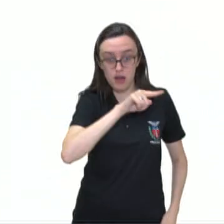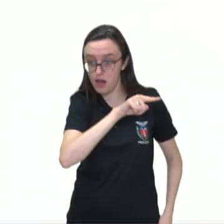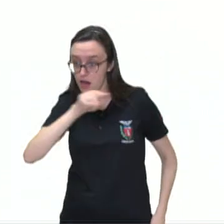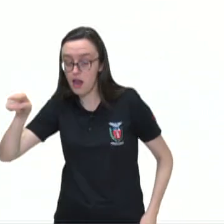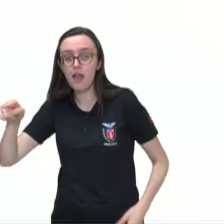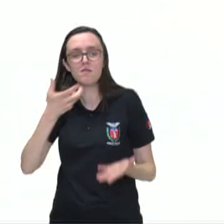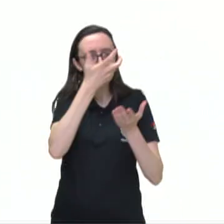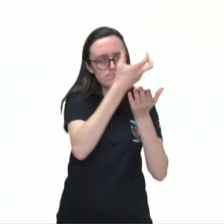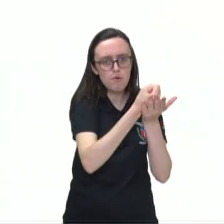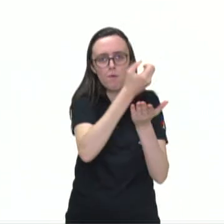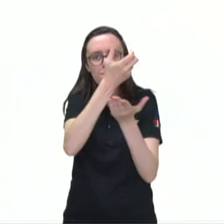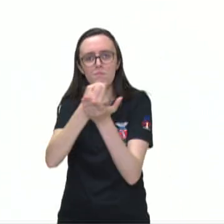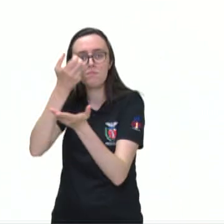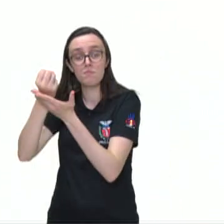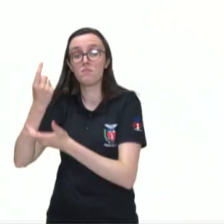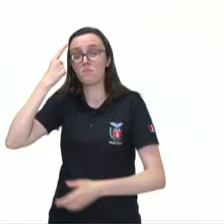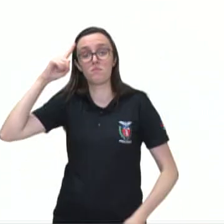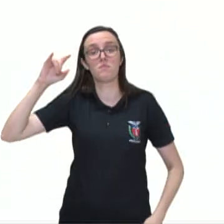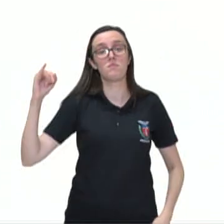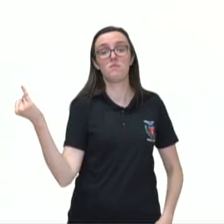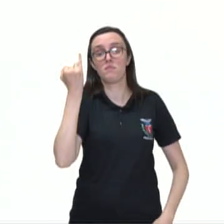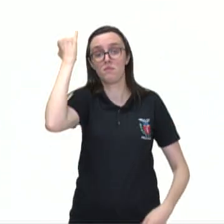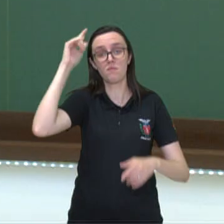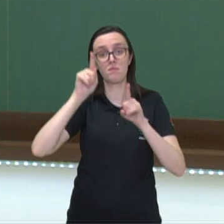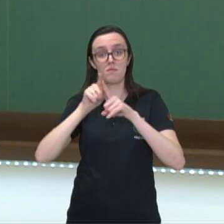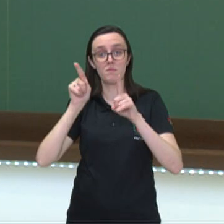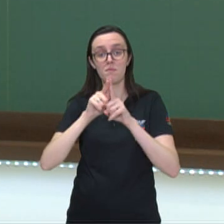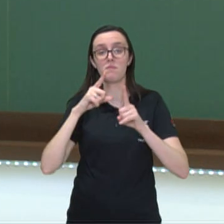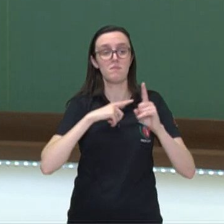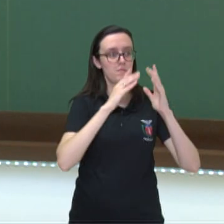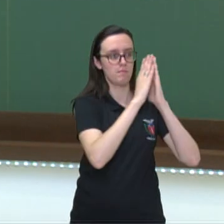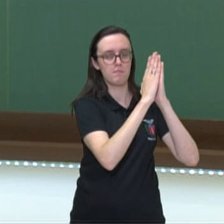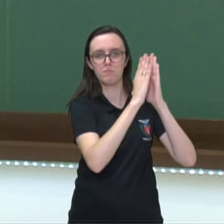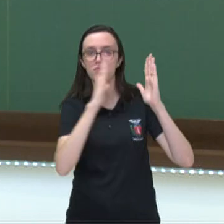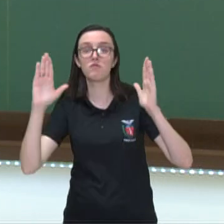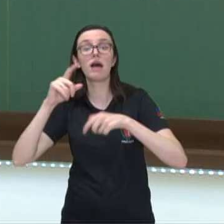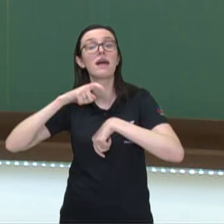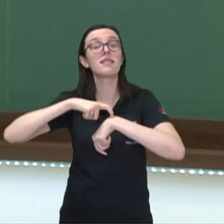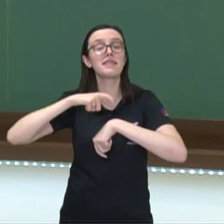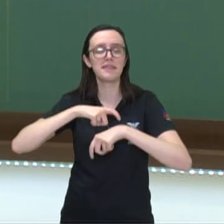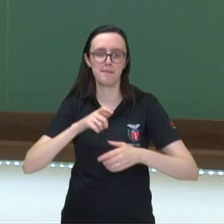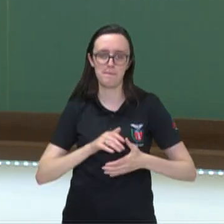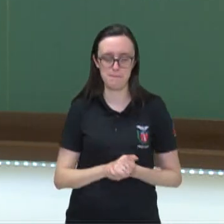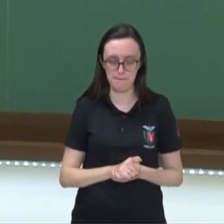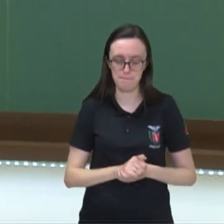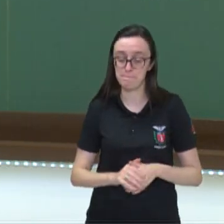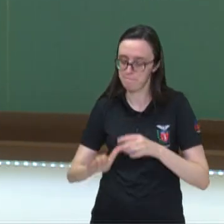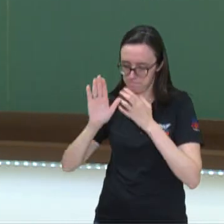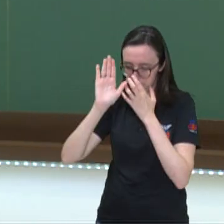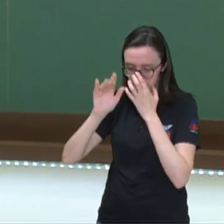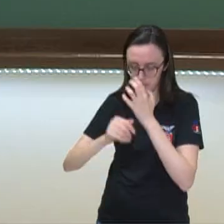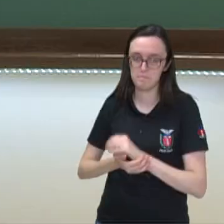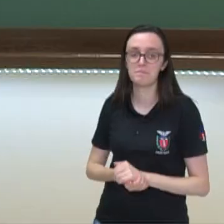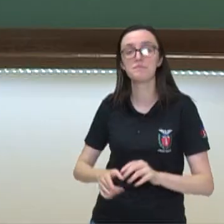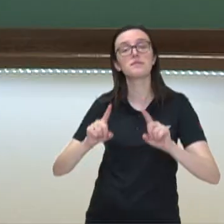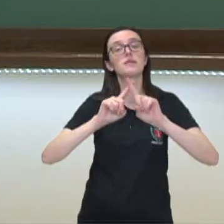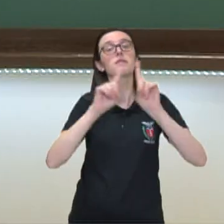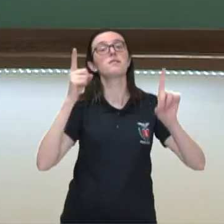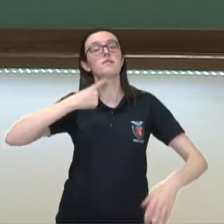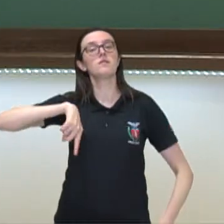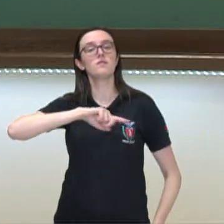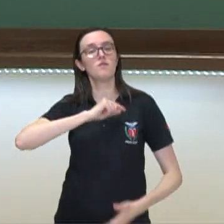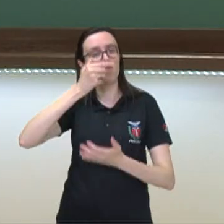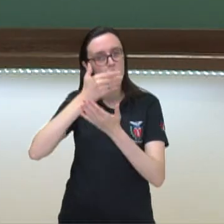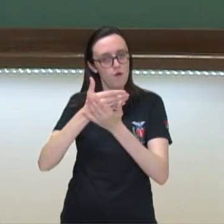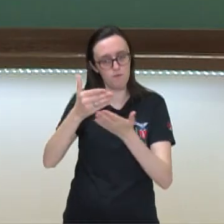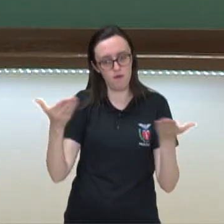de registro das datas importantes e da passagem do tempo. Bom, mas vamos iniciar